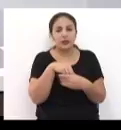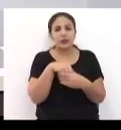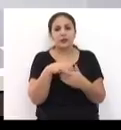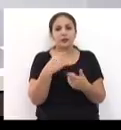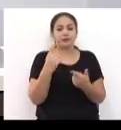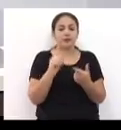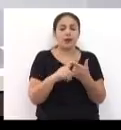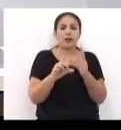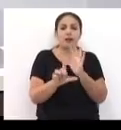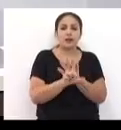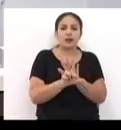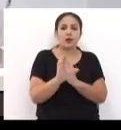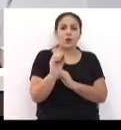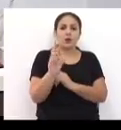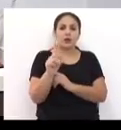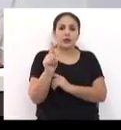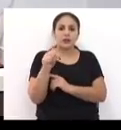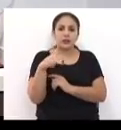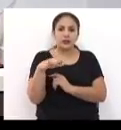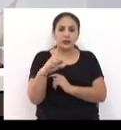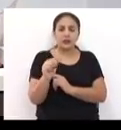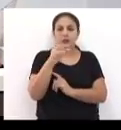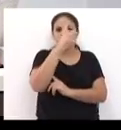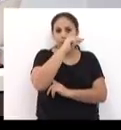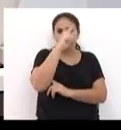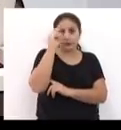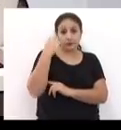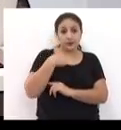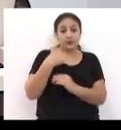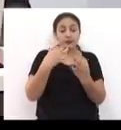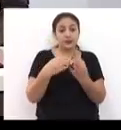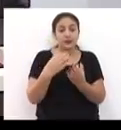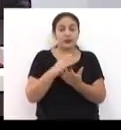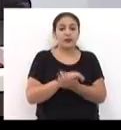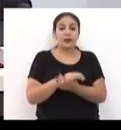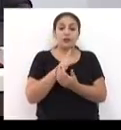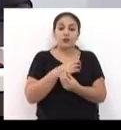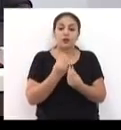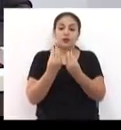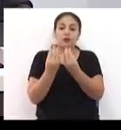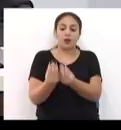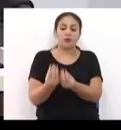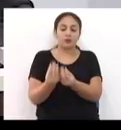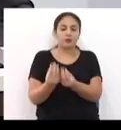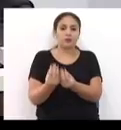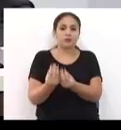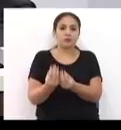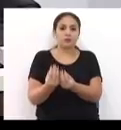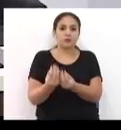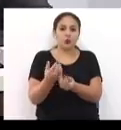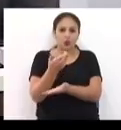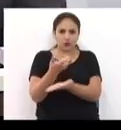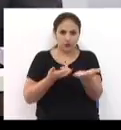interno, da lei orgânica do município, mas a CEPLAN tinha dado um parecer,